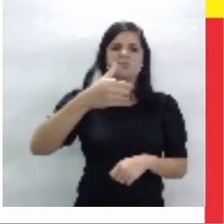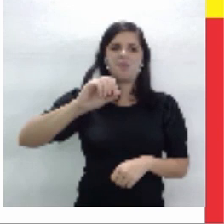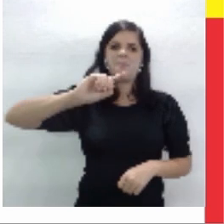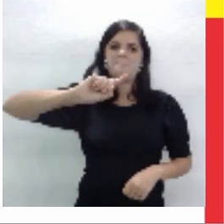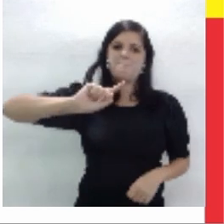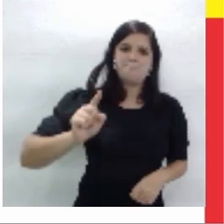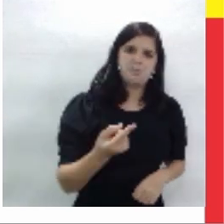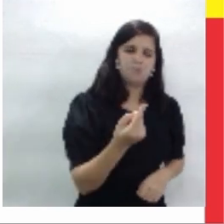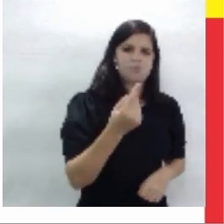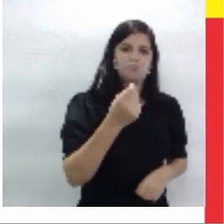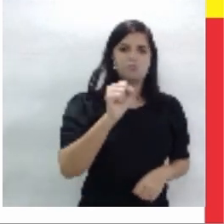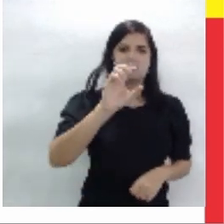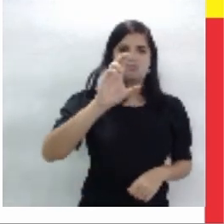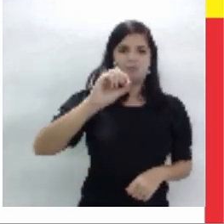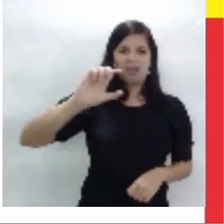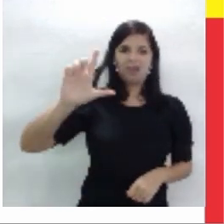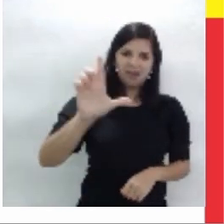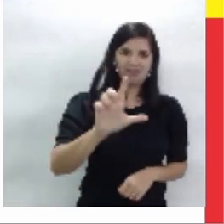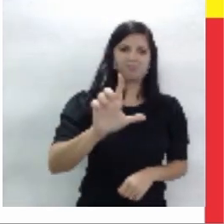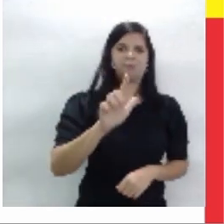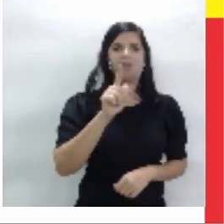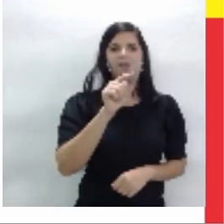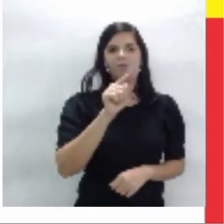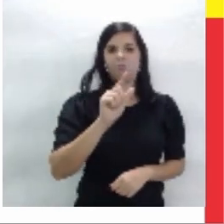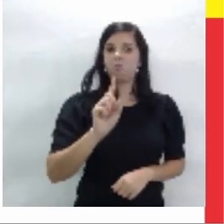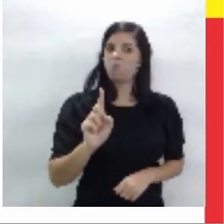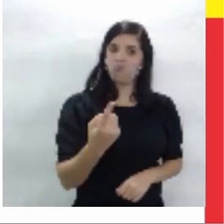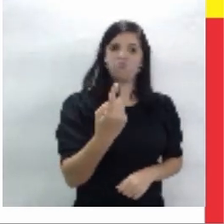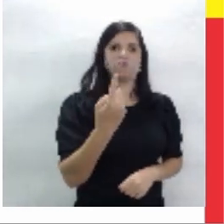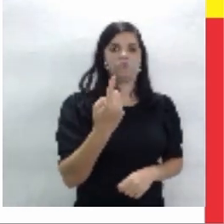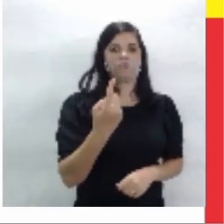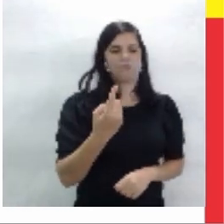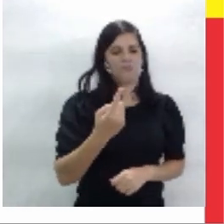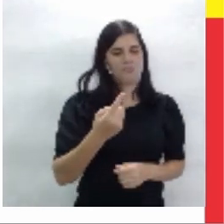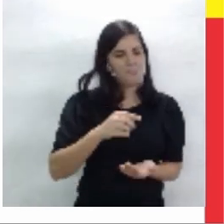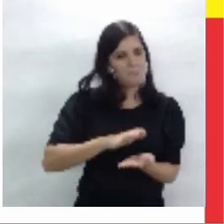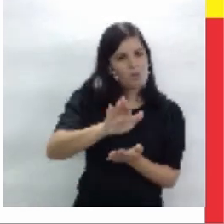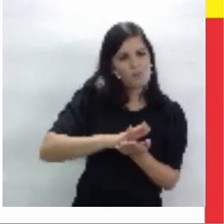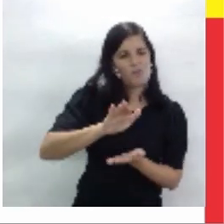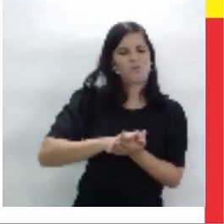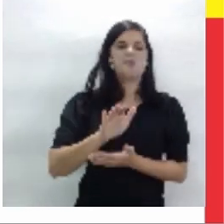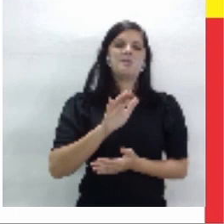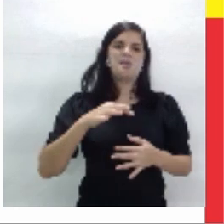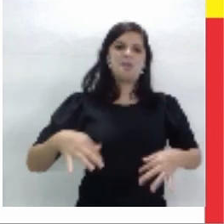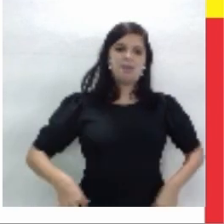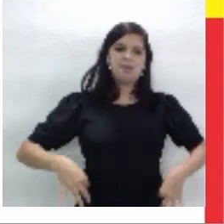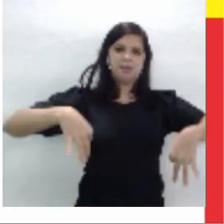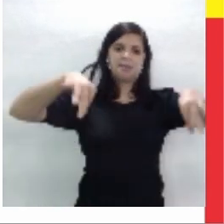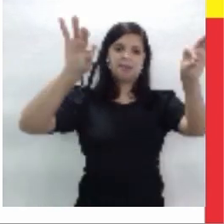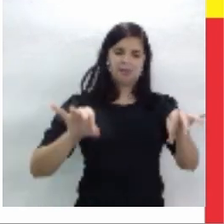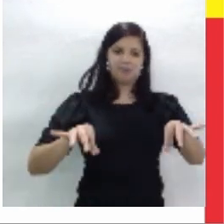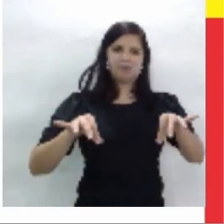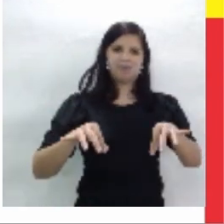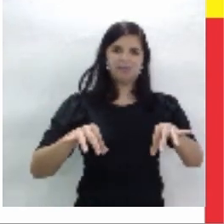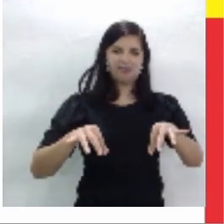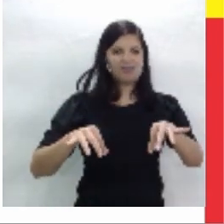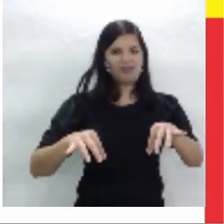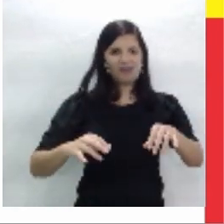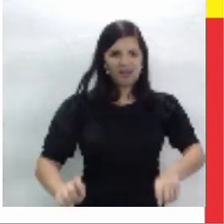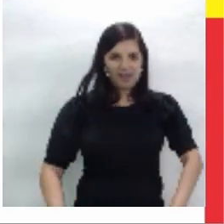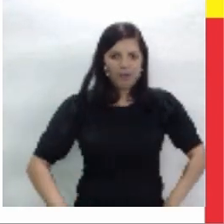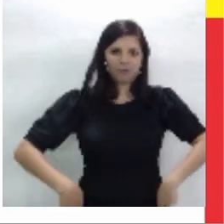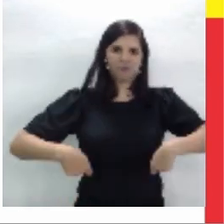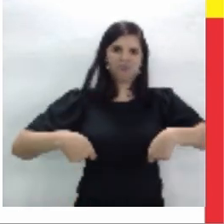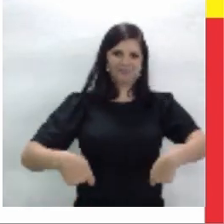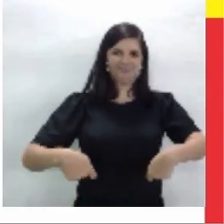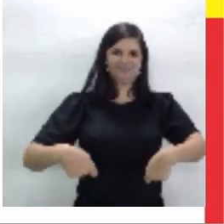10.850 litros de água para uma única produção de uma calça jeans, tá? Uma pesquisa que se tem é que seria o suficiente,